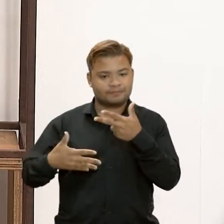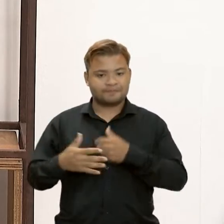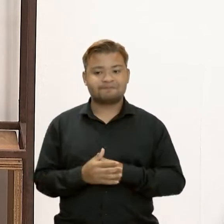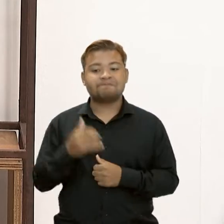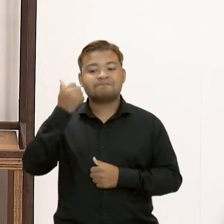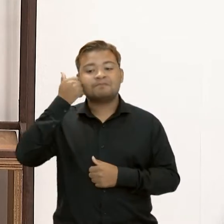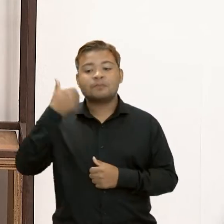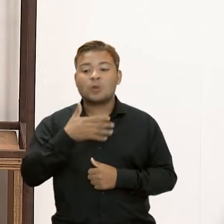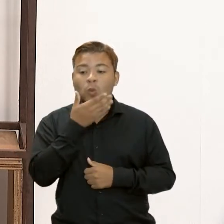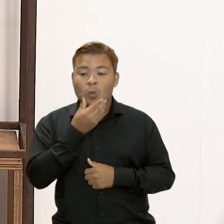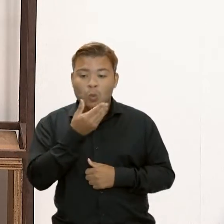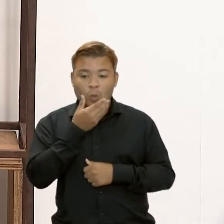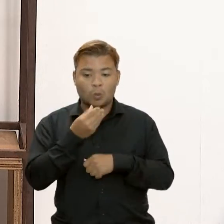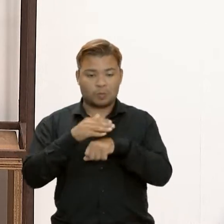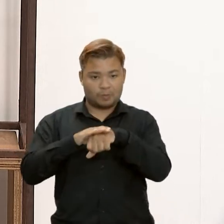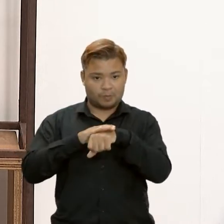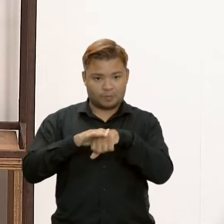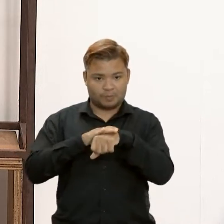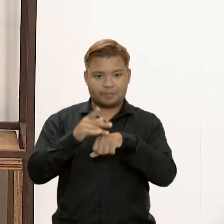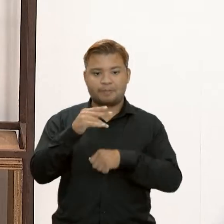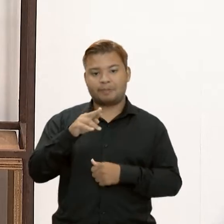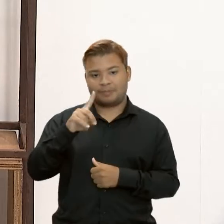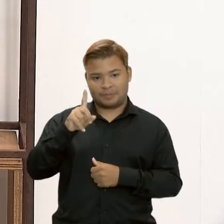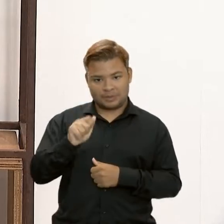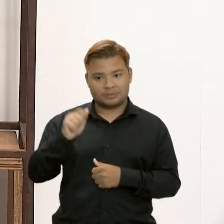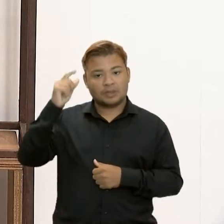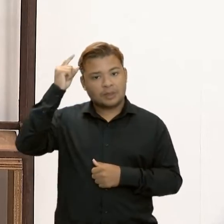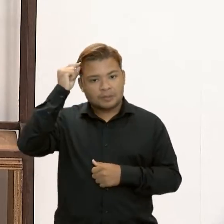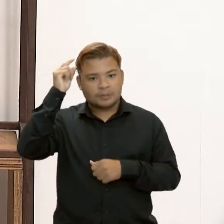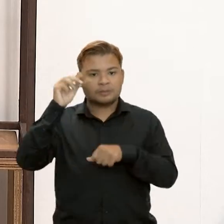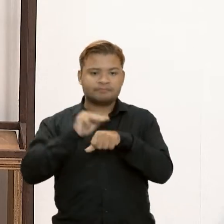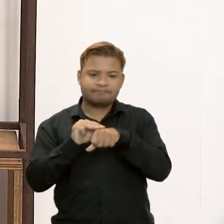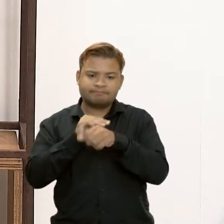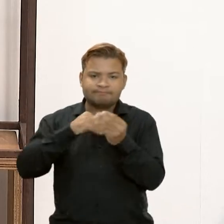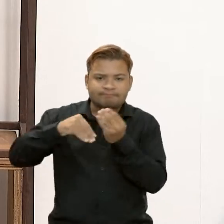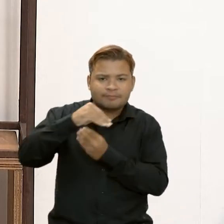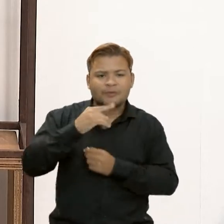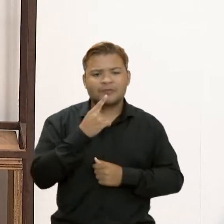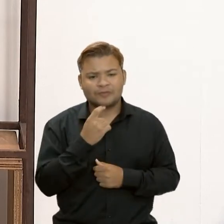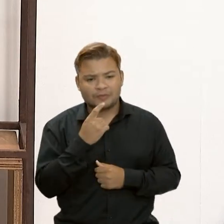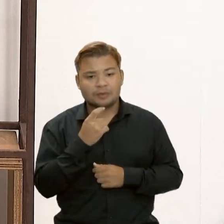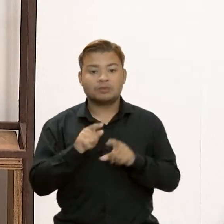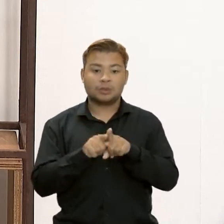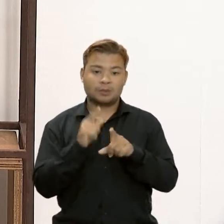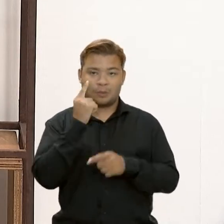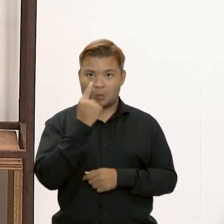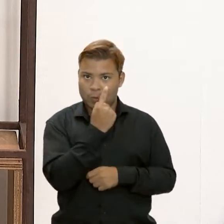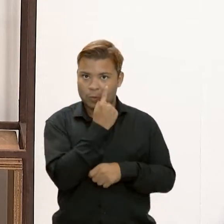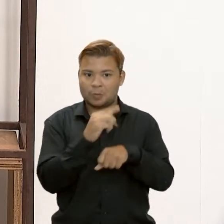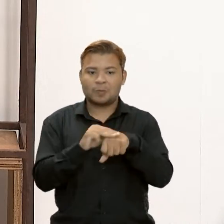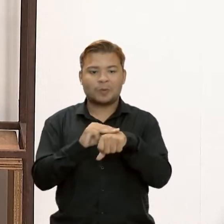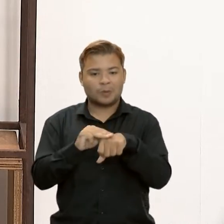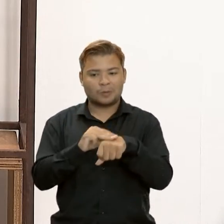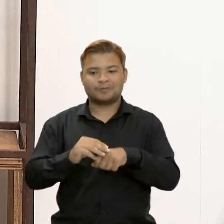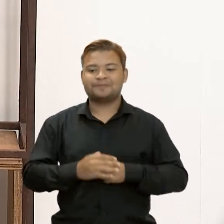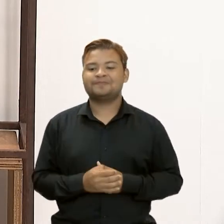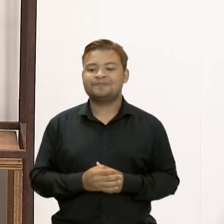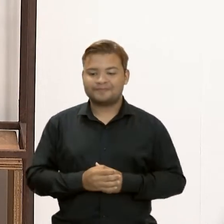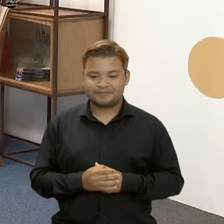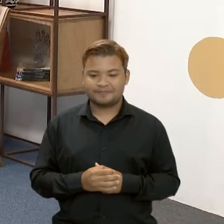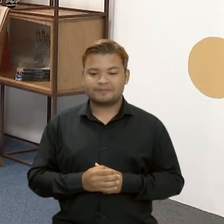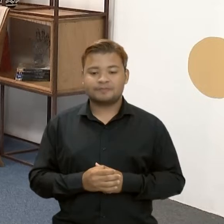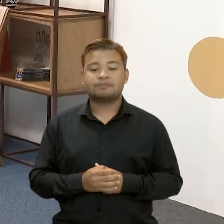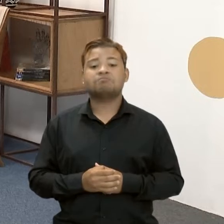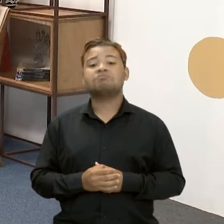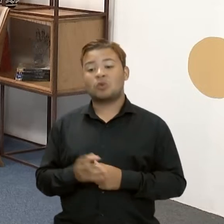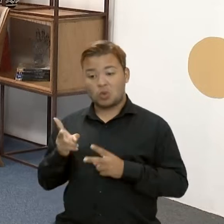Ele se descreve como um homem de pele parda, com cabelos castanhos acobreados e olhos castanhos. E continua